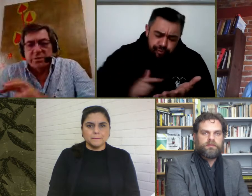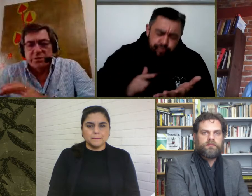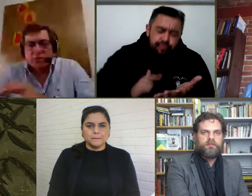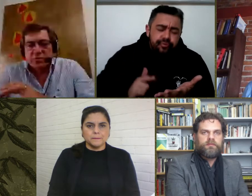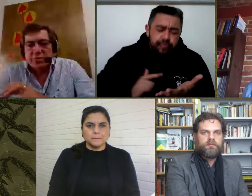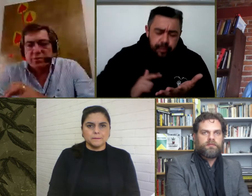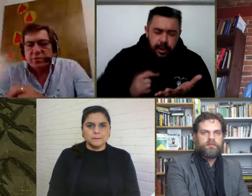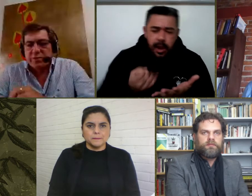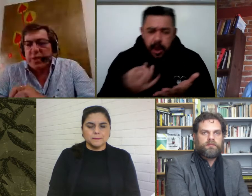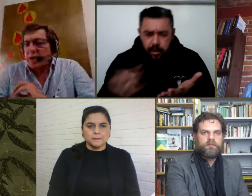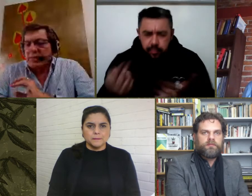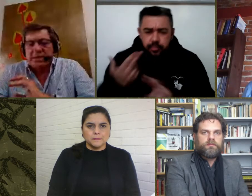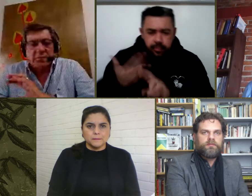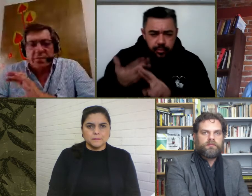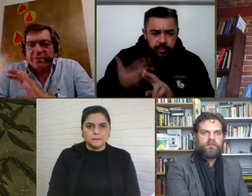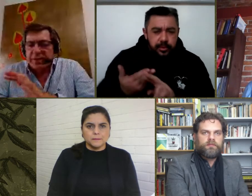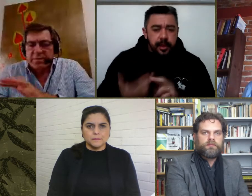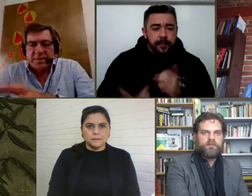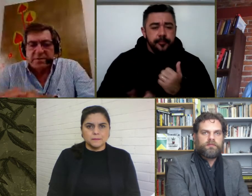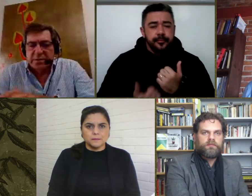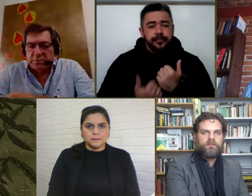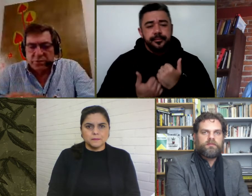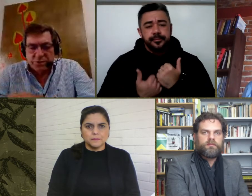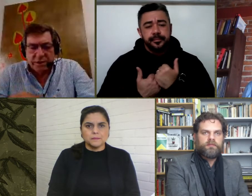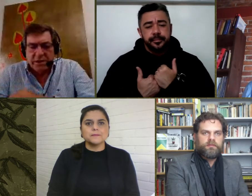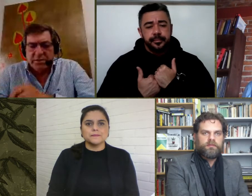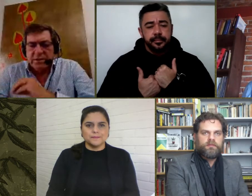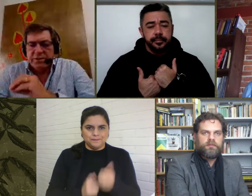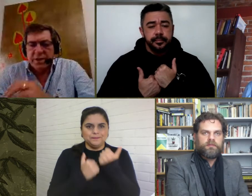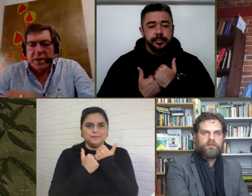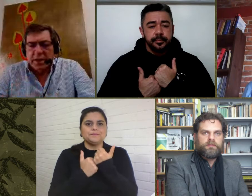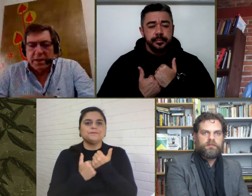algumas bolsas de consumidores, mas eram perfeitamente